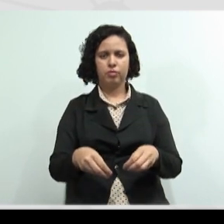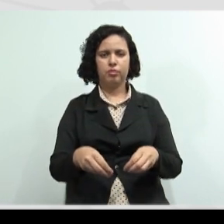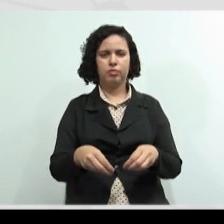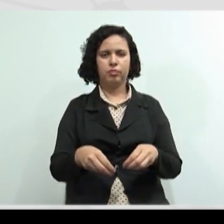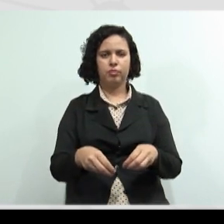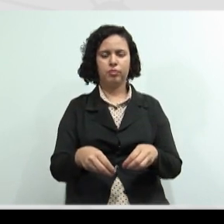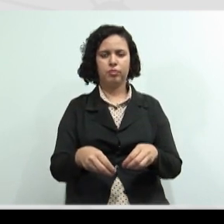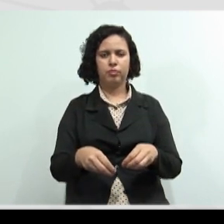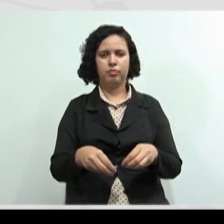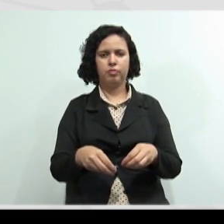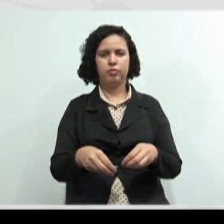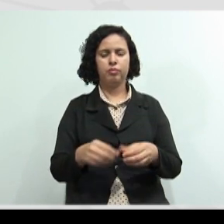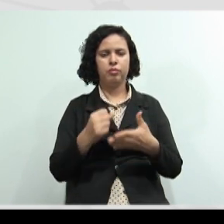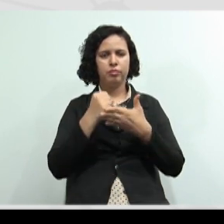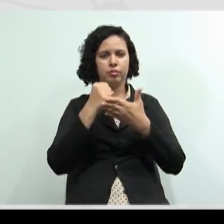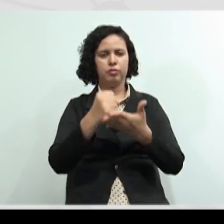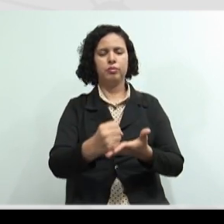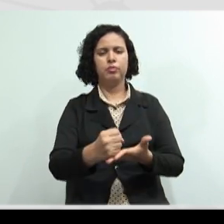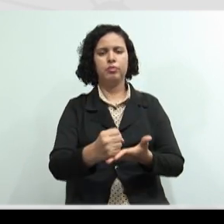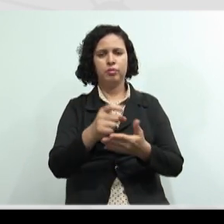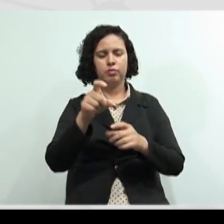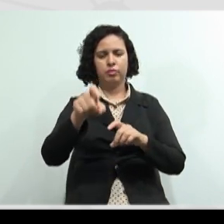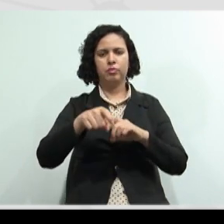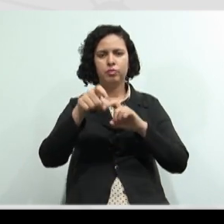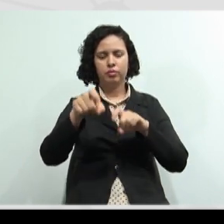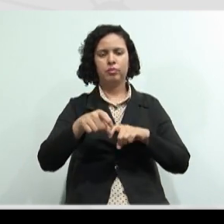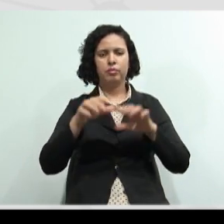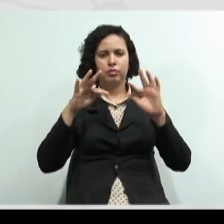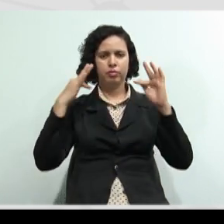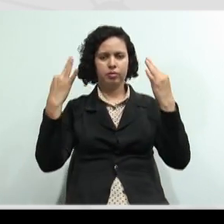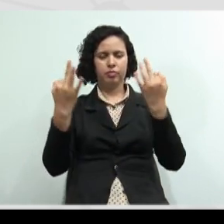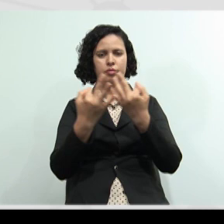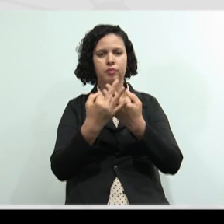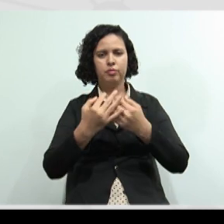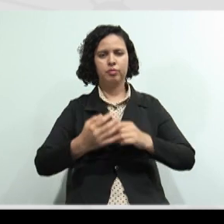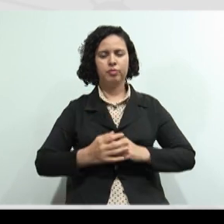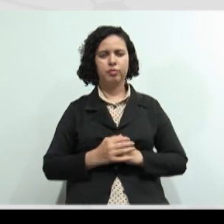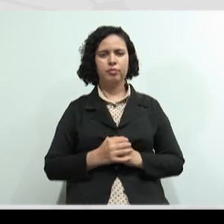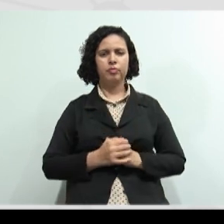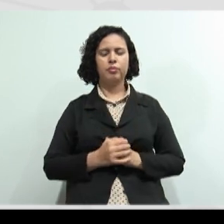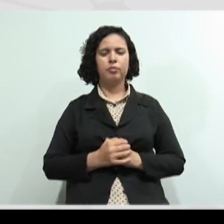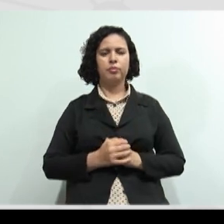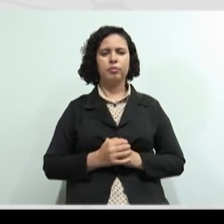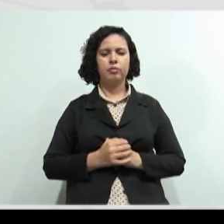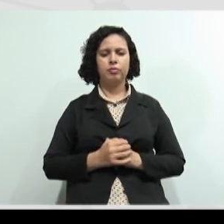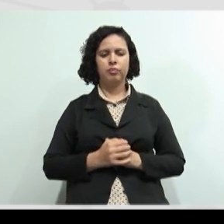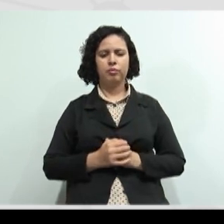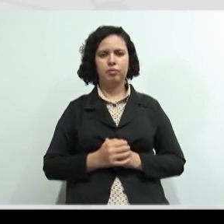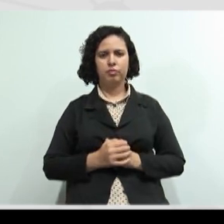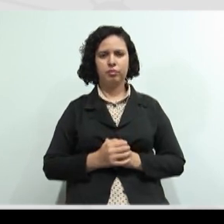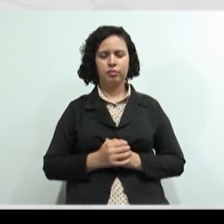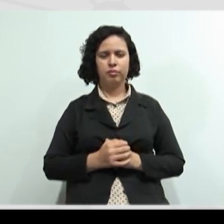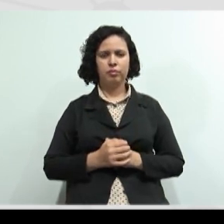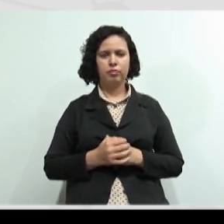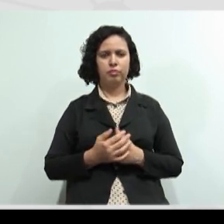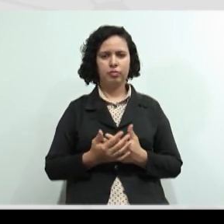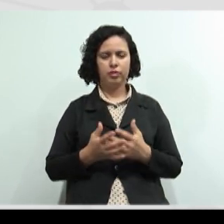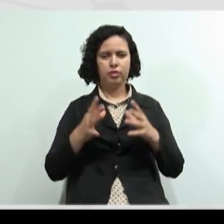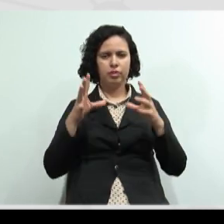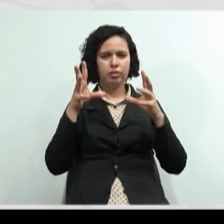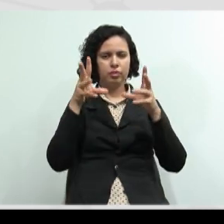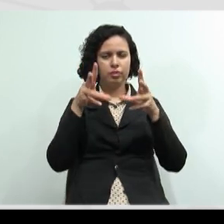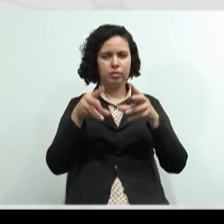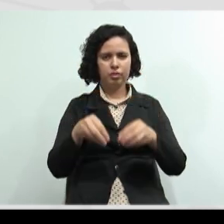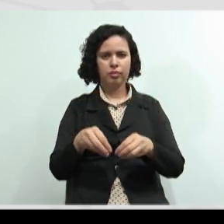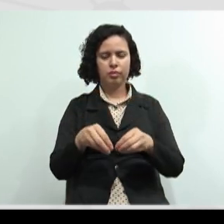para ser considerado uma agricultura familiar. Considerando, então, todos esses critérios, cumprindo os